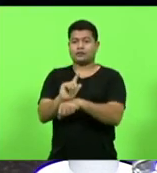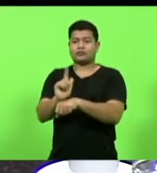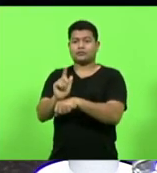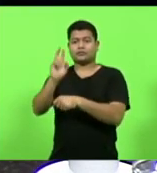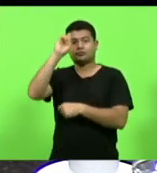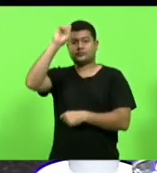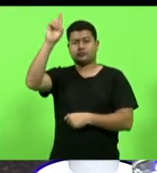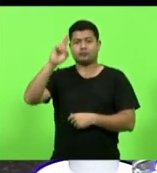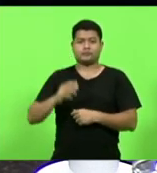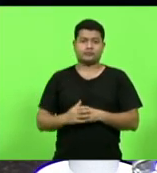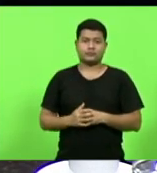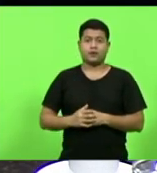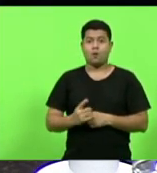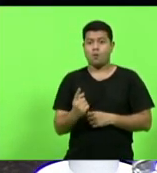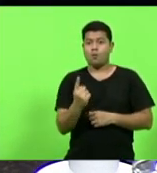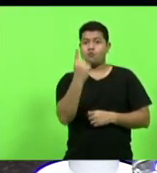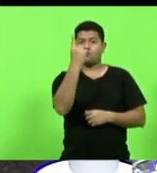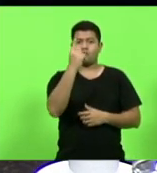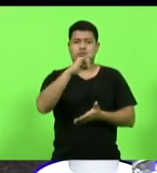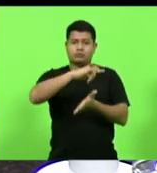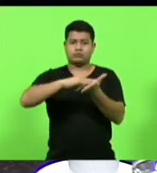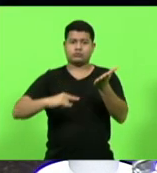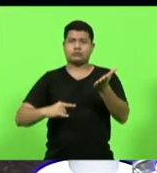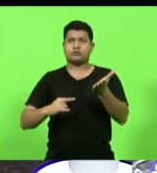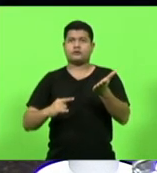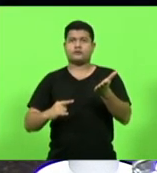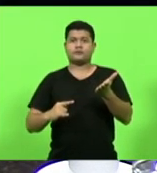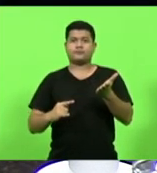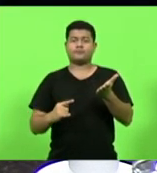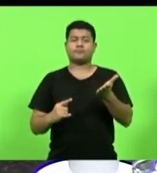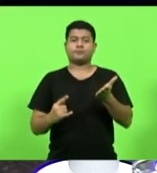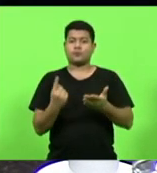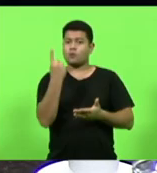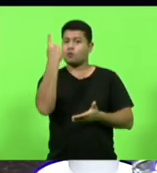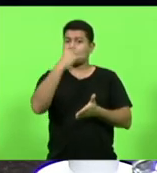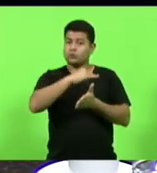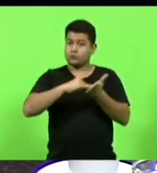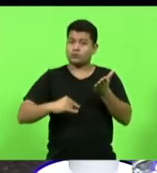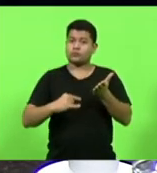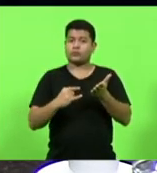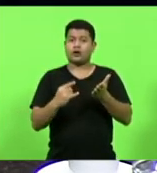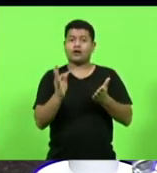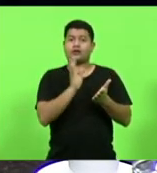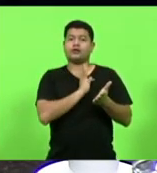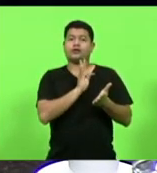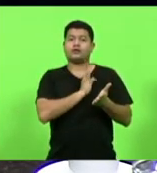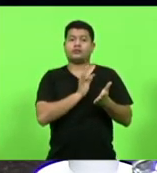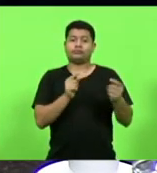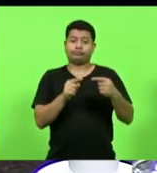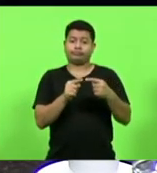documento técnico, senhor presidente. Obrigado. Um documento técnico.